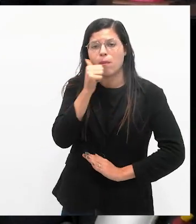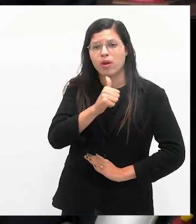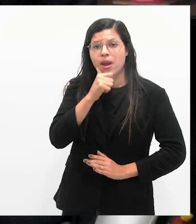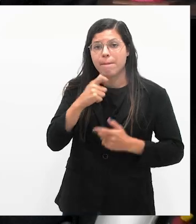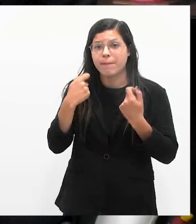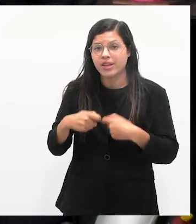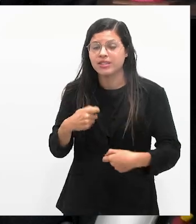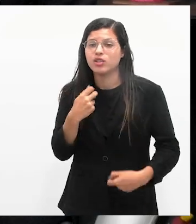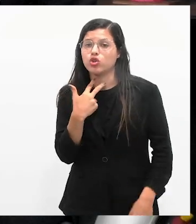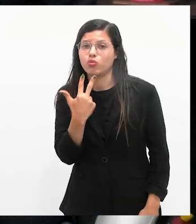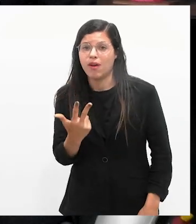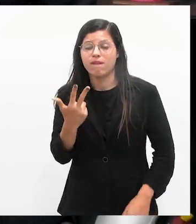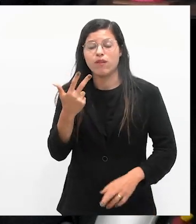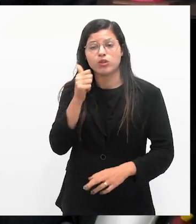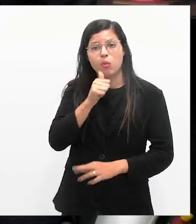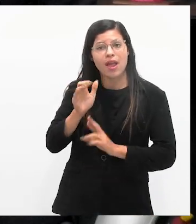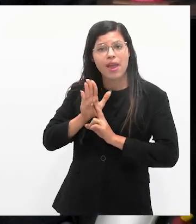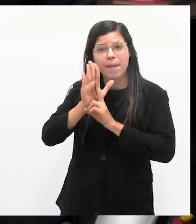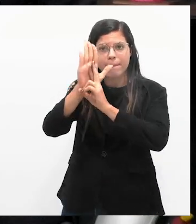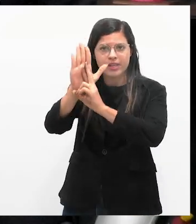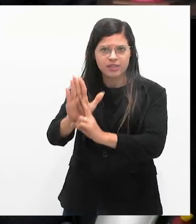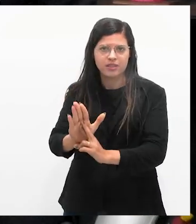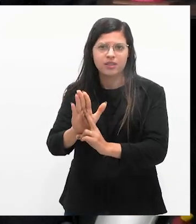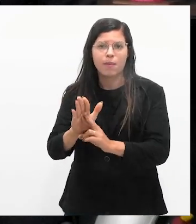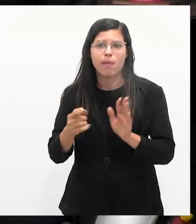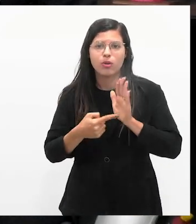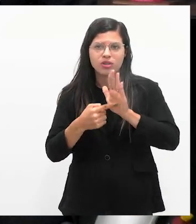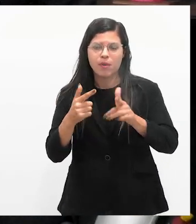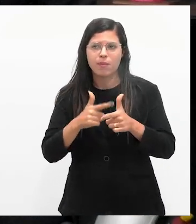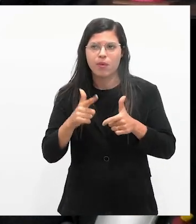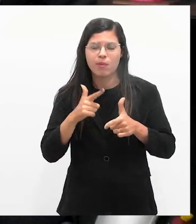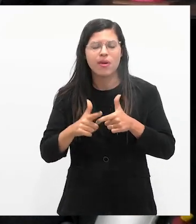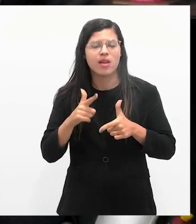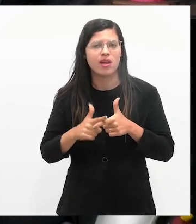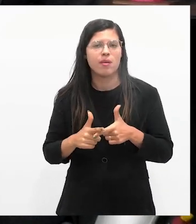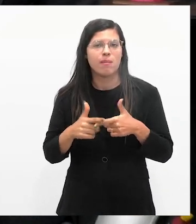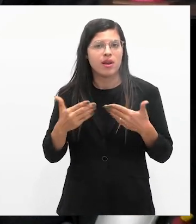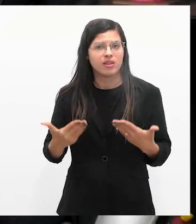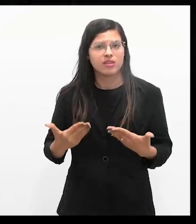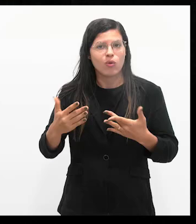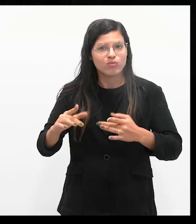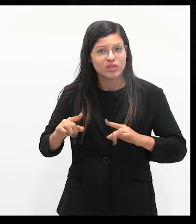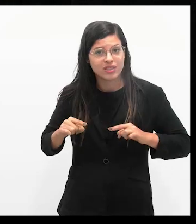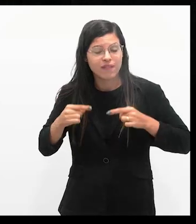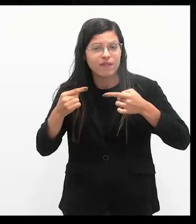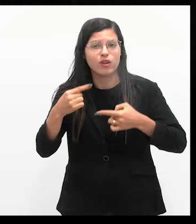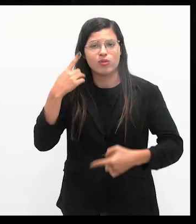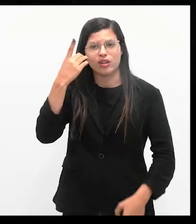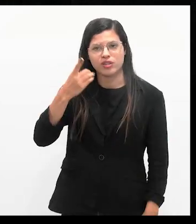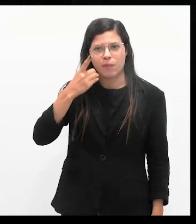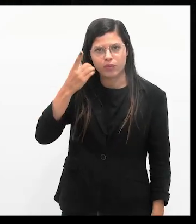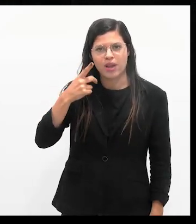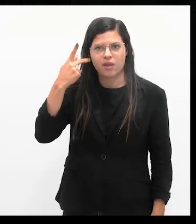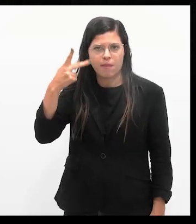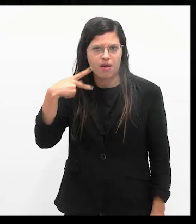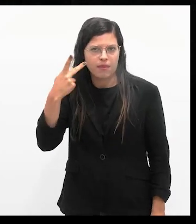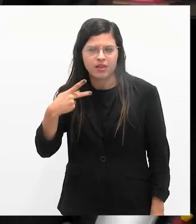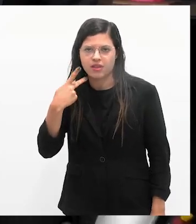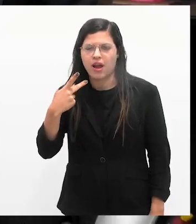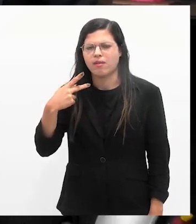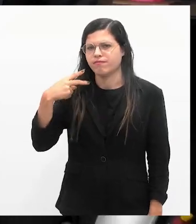à dor da mulher e ela precisa de uma voz feminina para colocar aquele problema. Cuidadosa e carinhosa. Então, né? o desafio Olhadora.